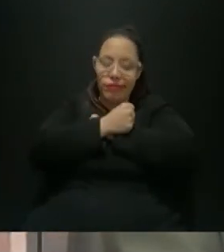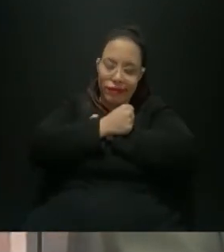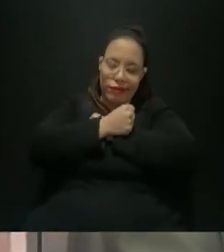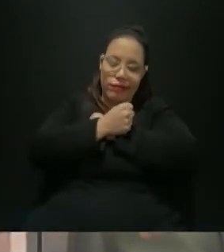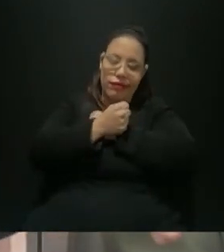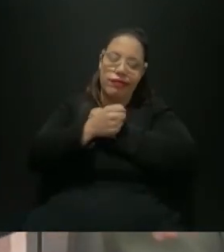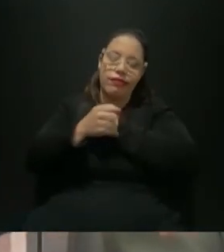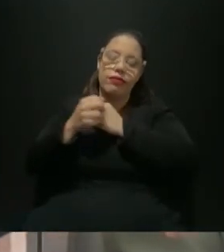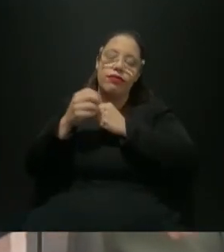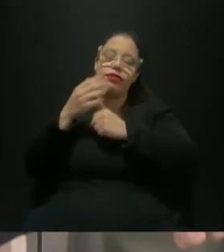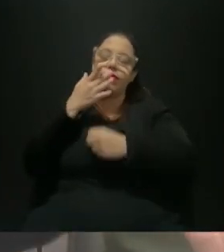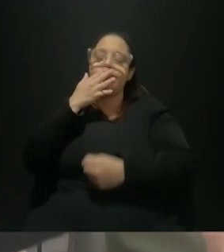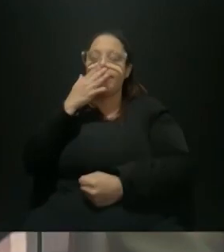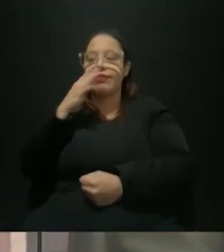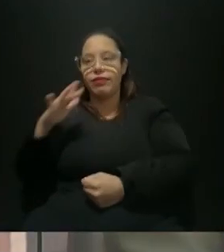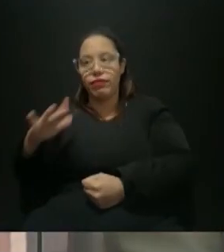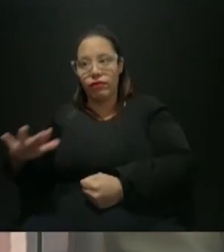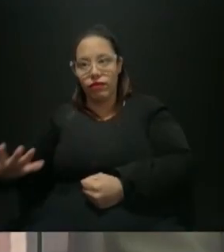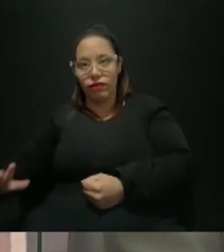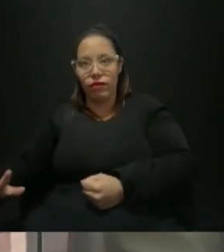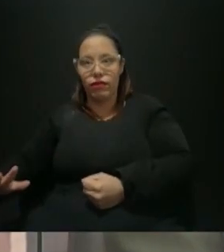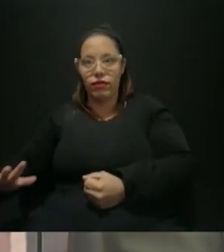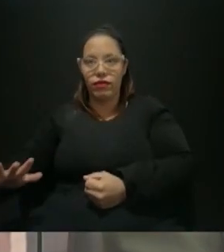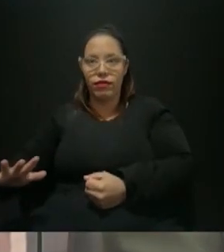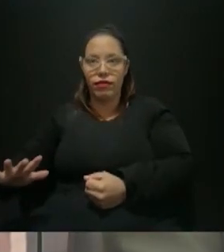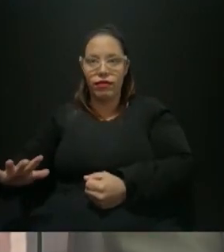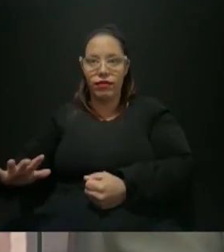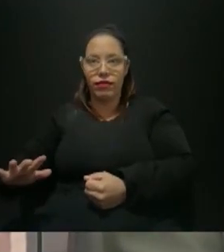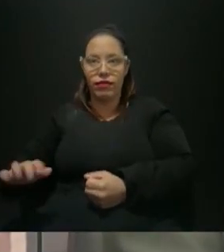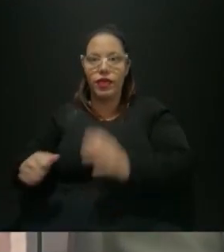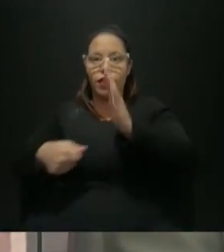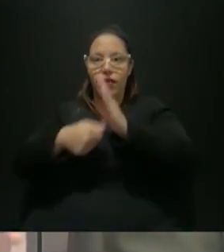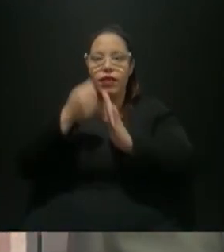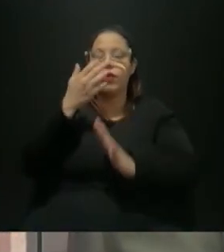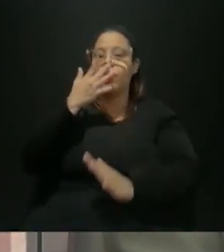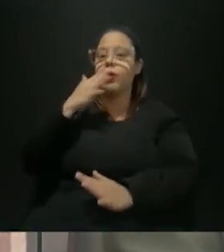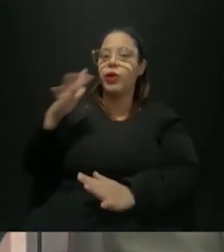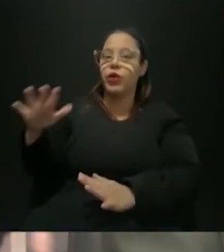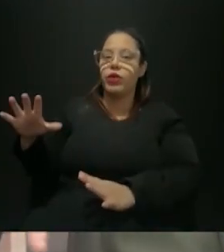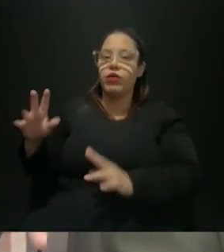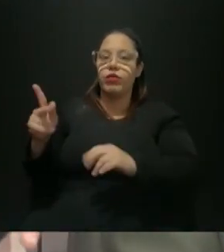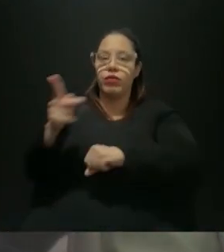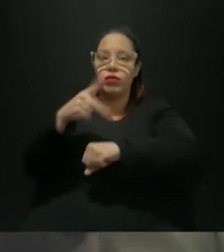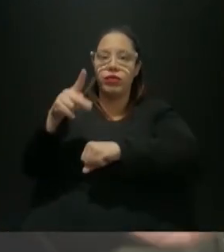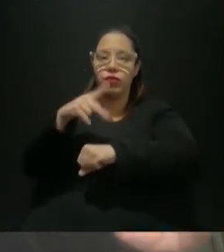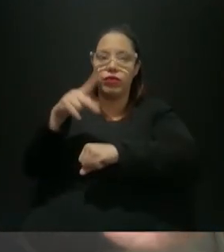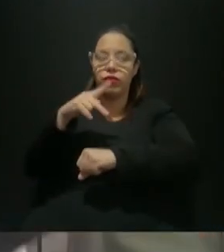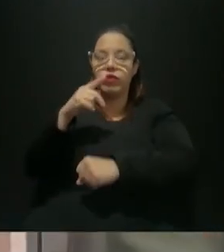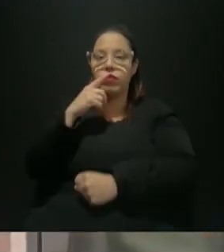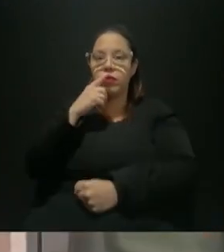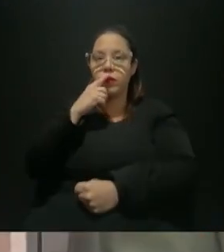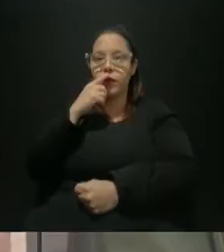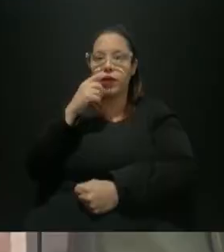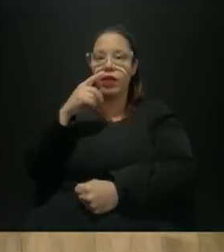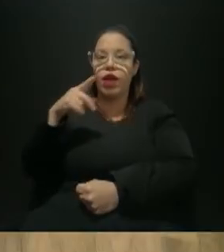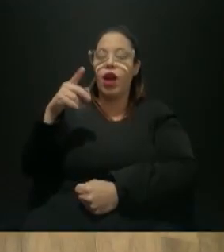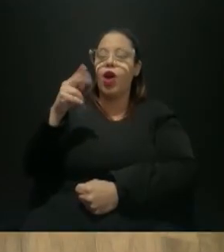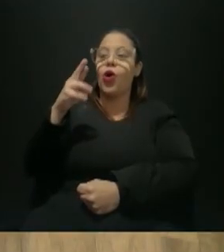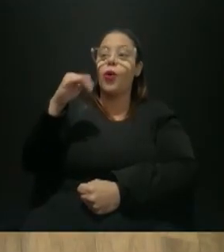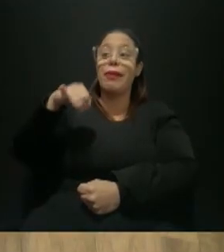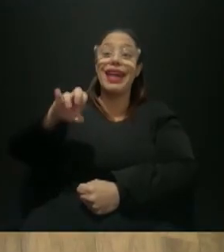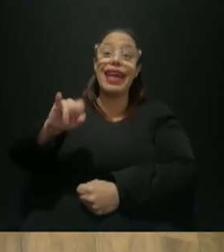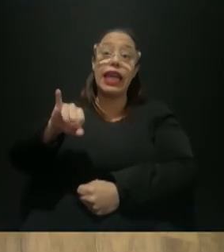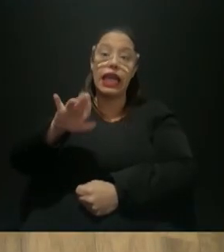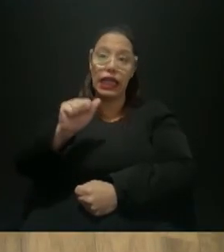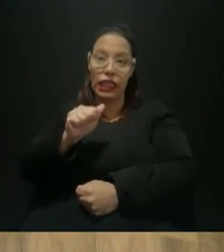crianças na qual era o país? Que era o país que as crianças ficavam Romênia? Na Romênia. eles começaram